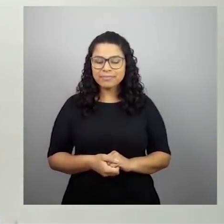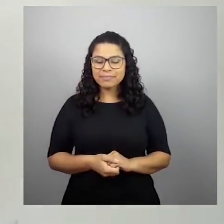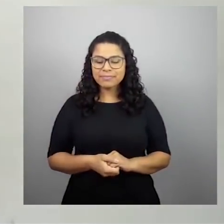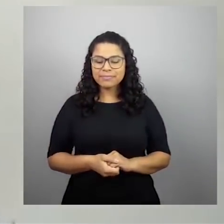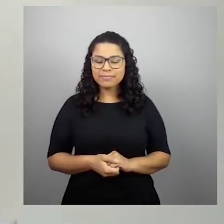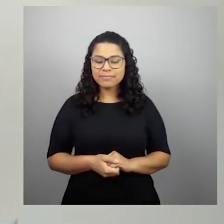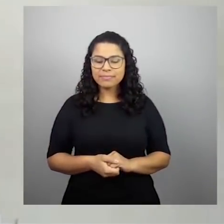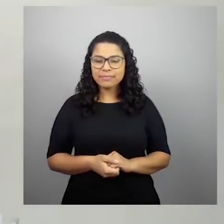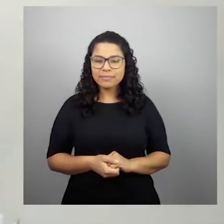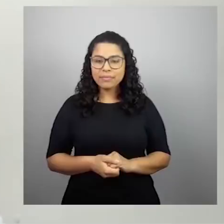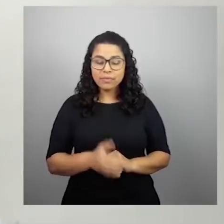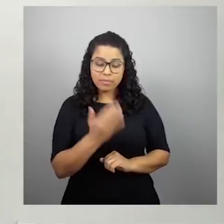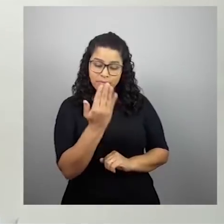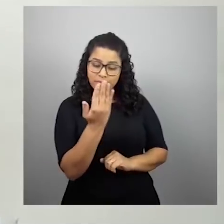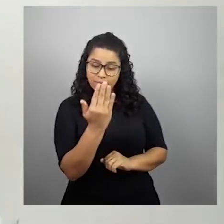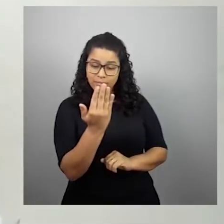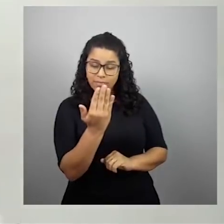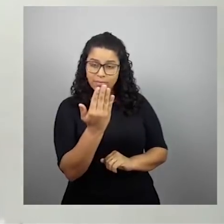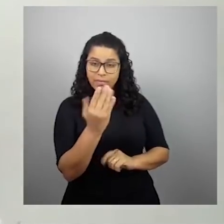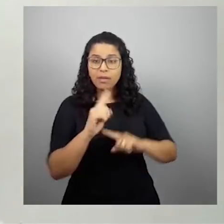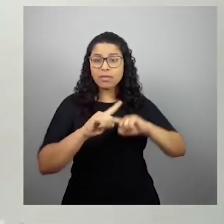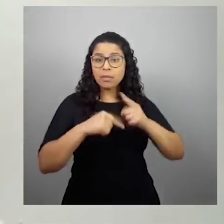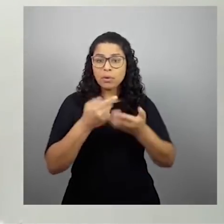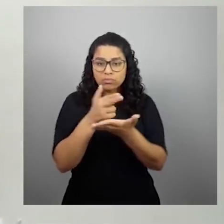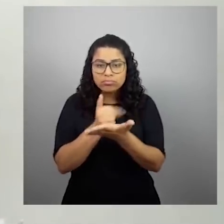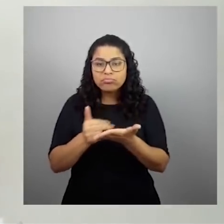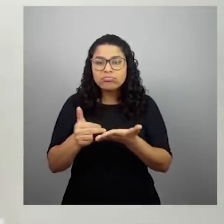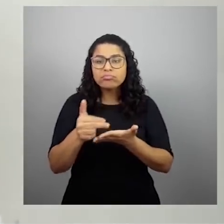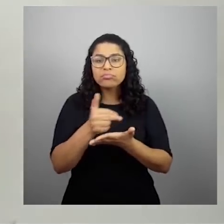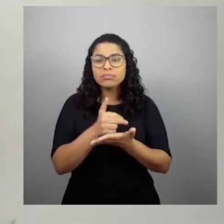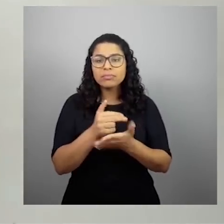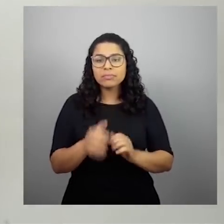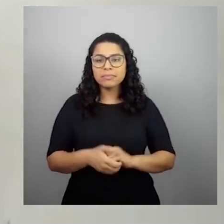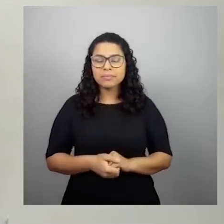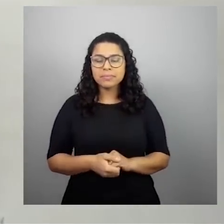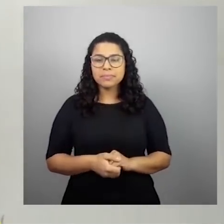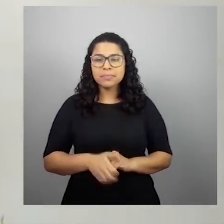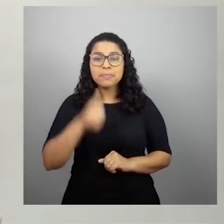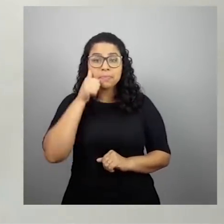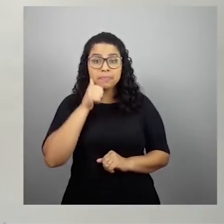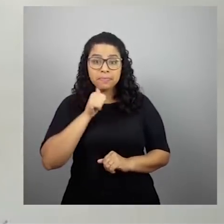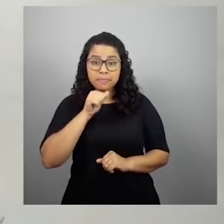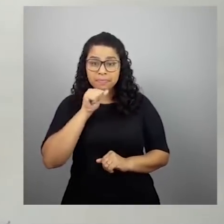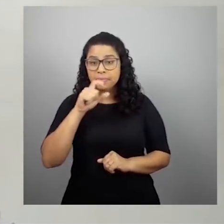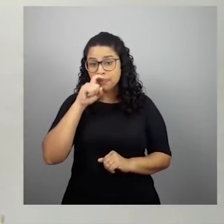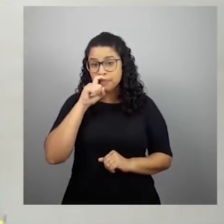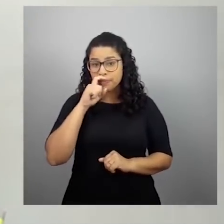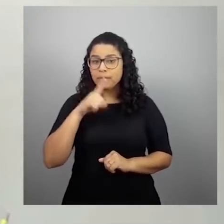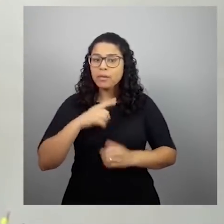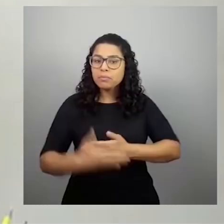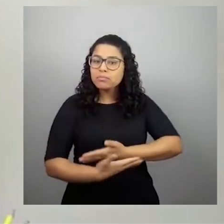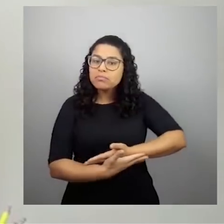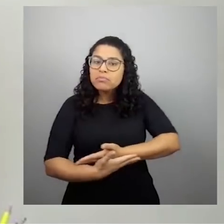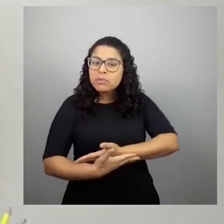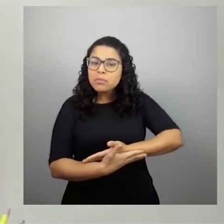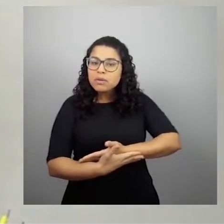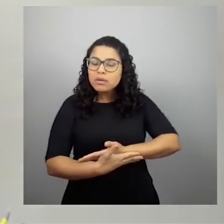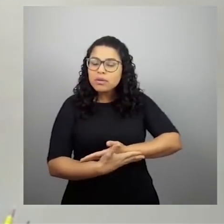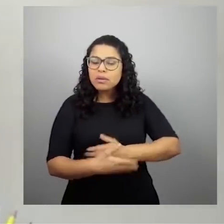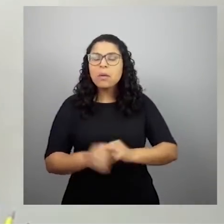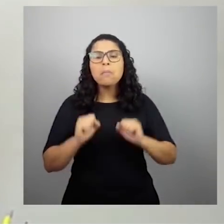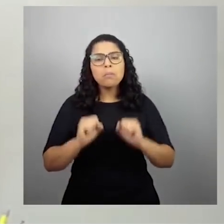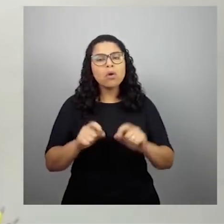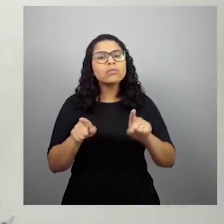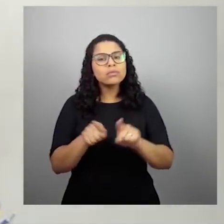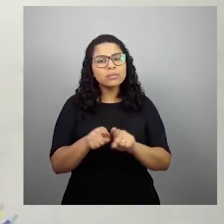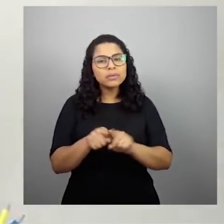Poderão se observar e desenhar. Para papai e mamãe que tenha bebê em casa, pode fazer também com